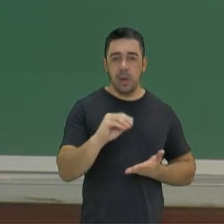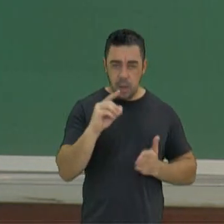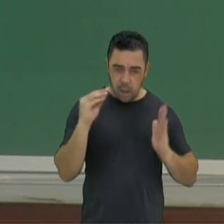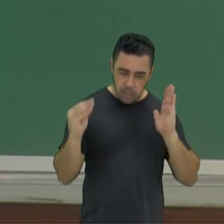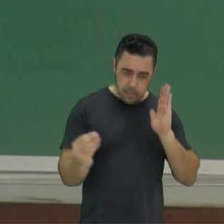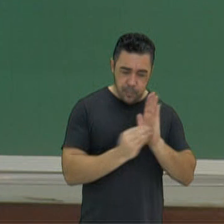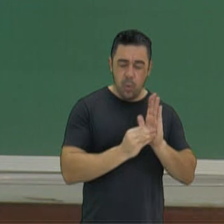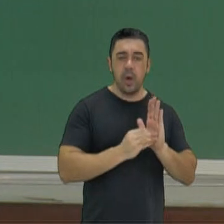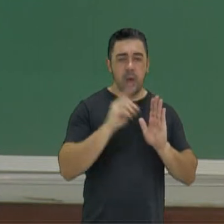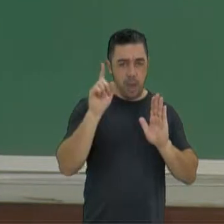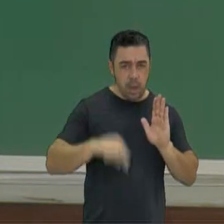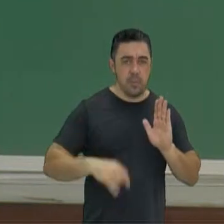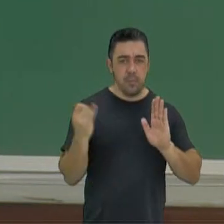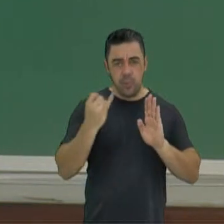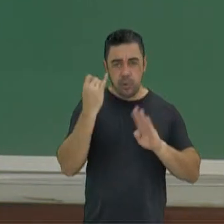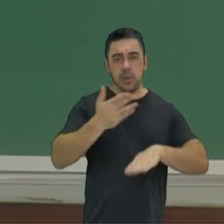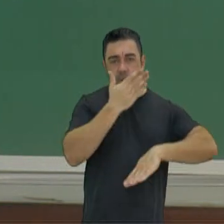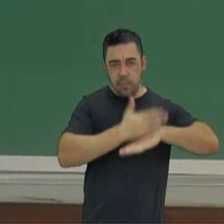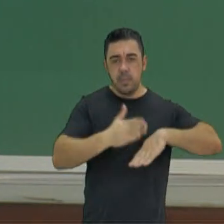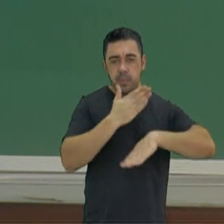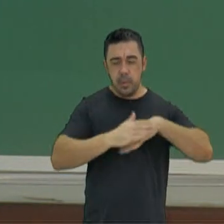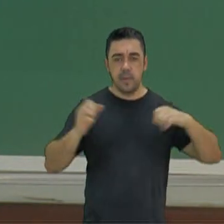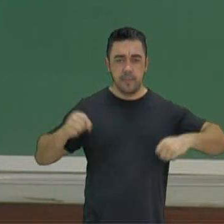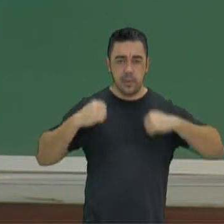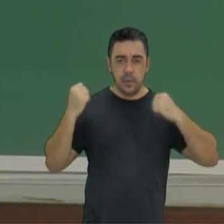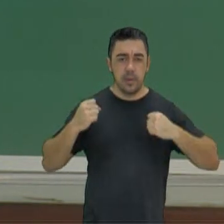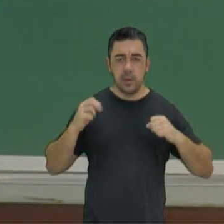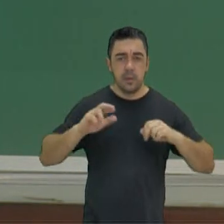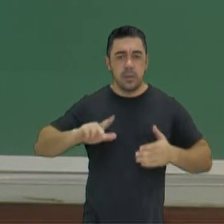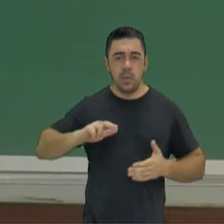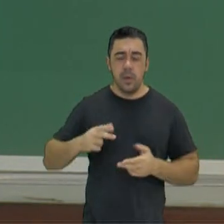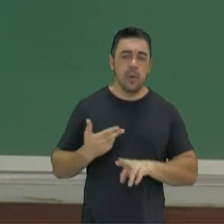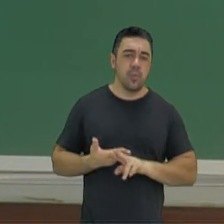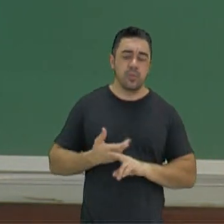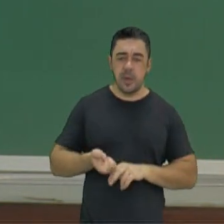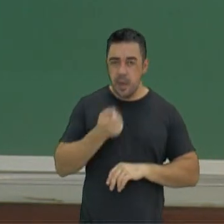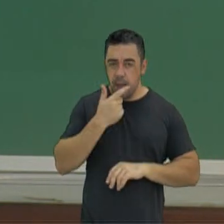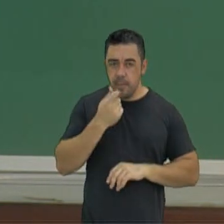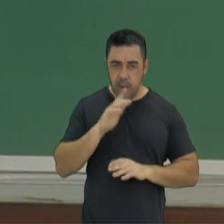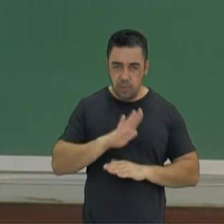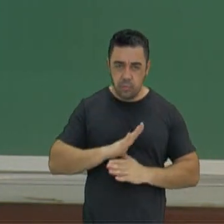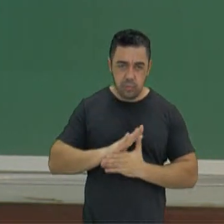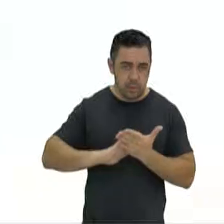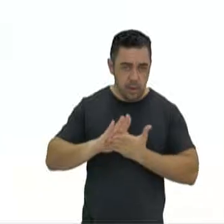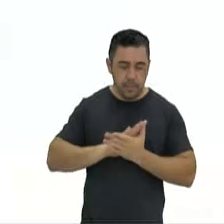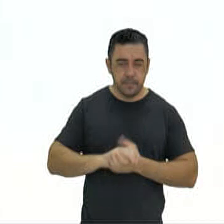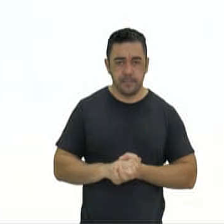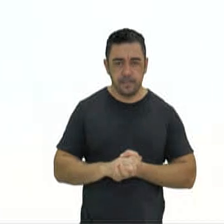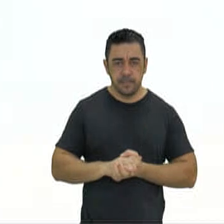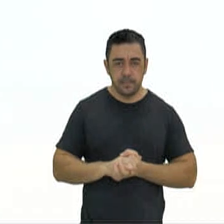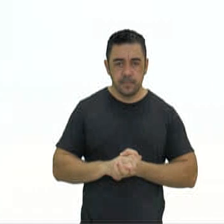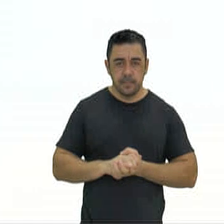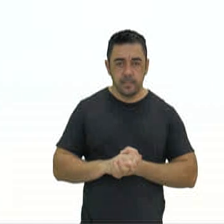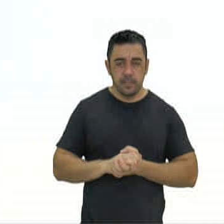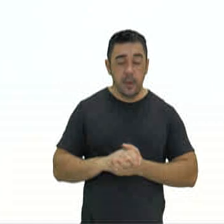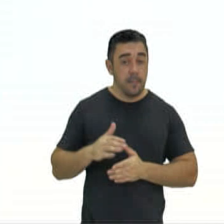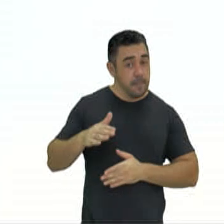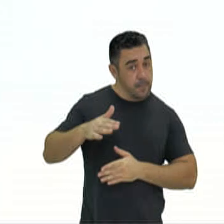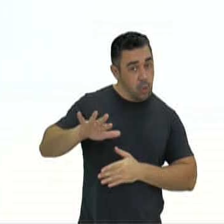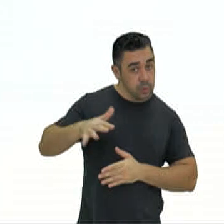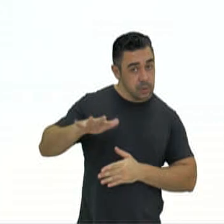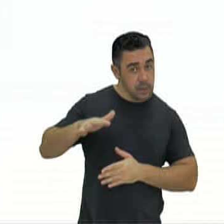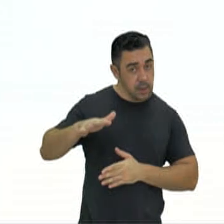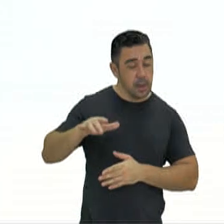um elemento importantíssimo no tratamento não farmacológico de asmáticos. Moderada e grave. Então, pessoas